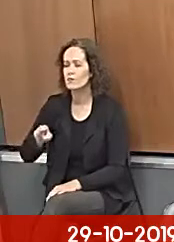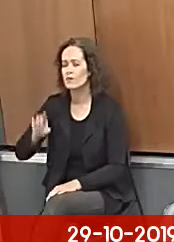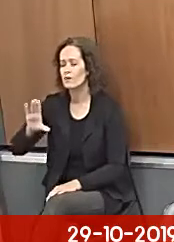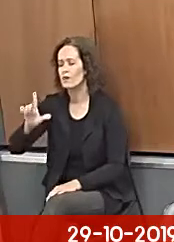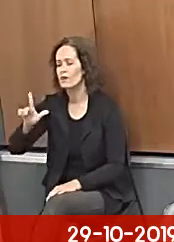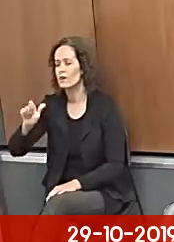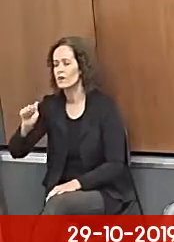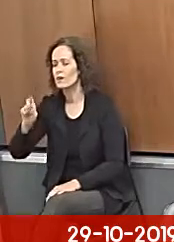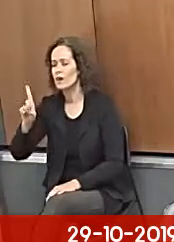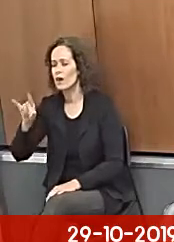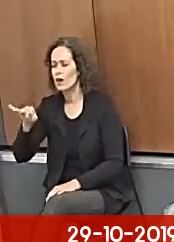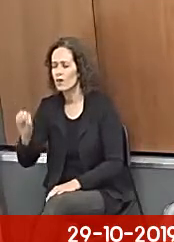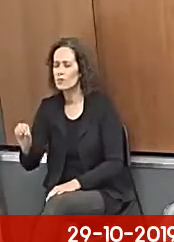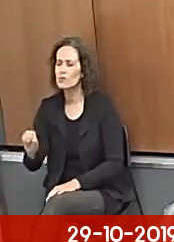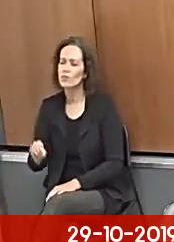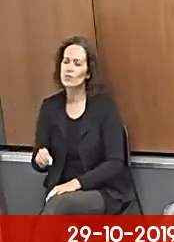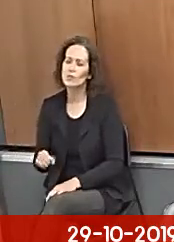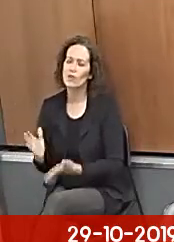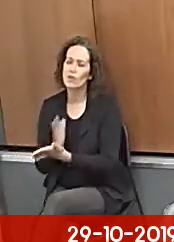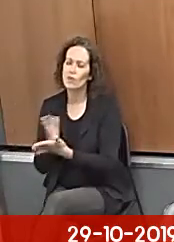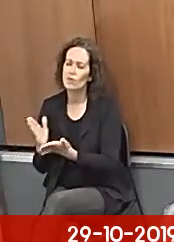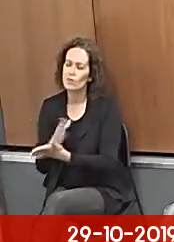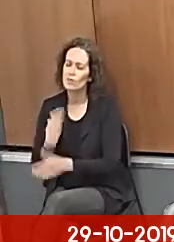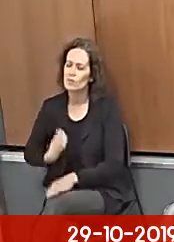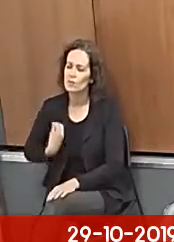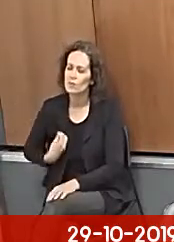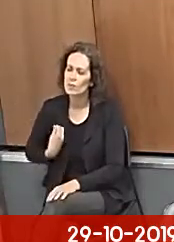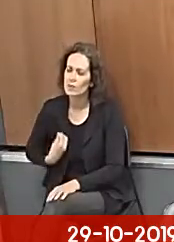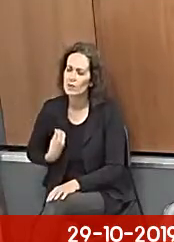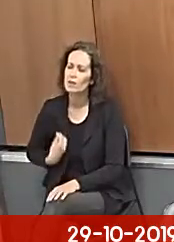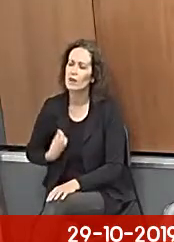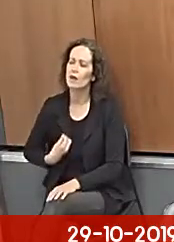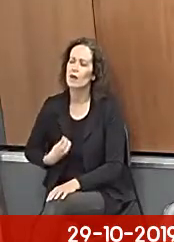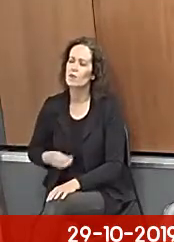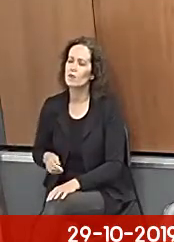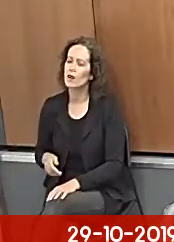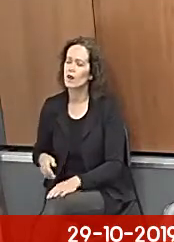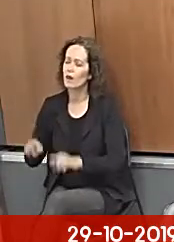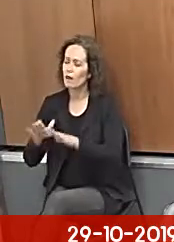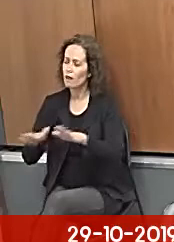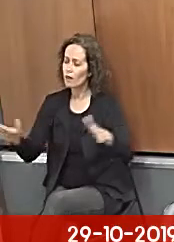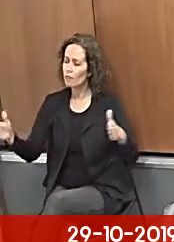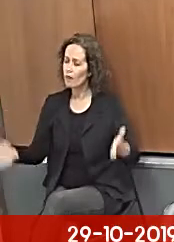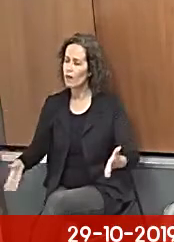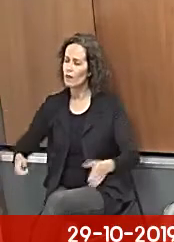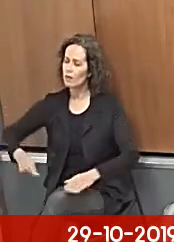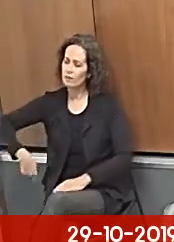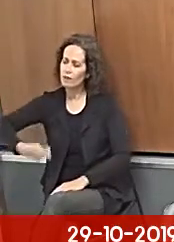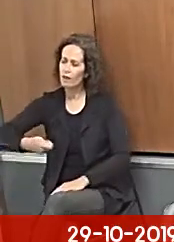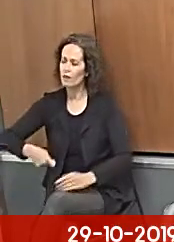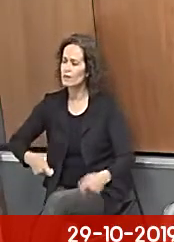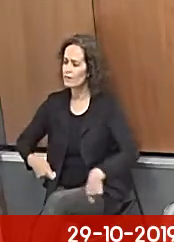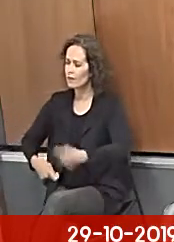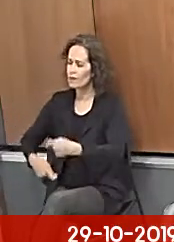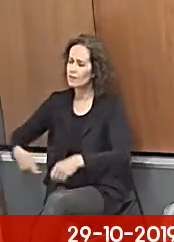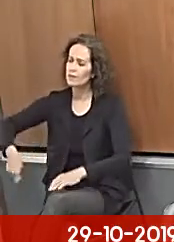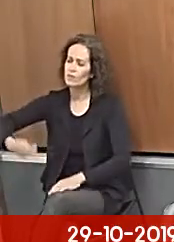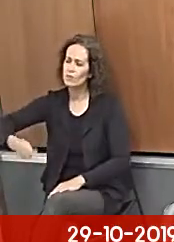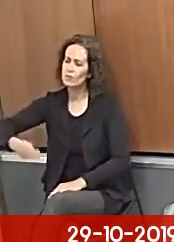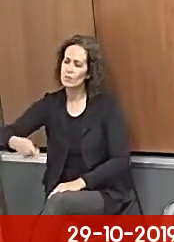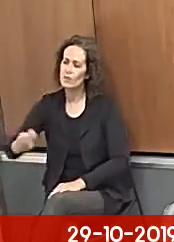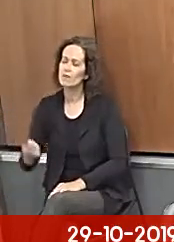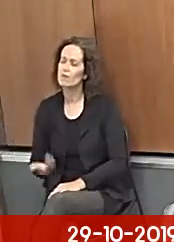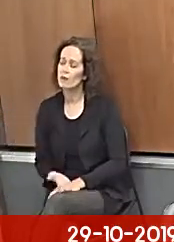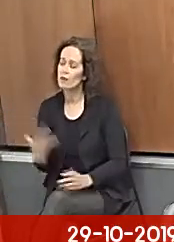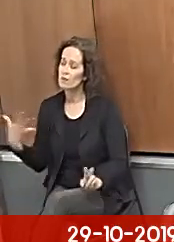estado. E algumas participações da bocha, do tênis de mesa. Tênis de mesa é uma referência, né, nacional, né,